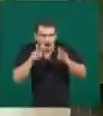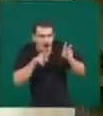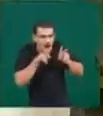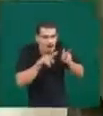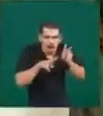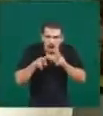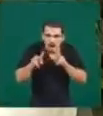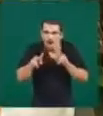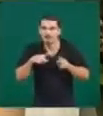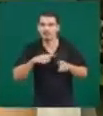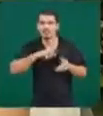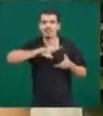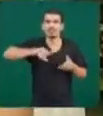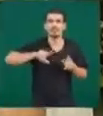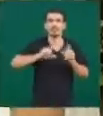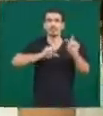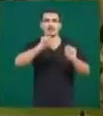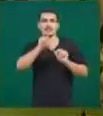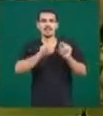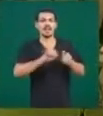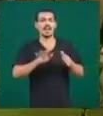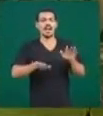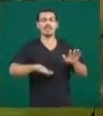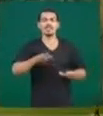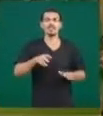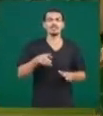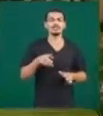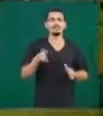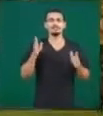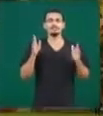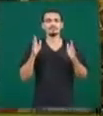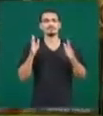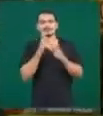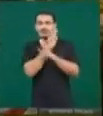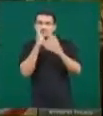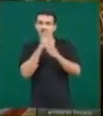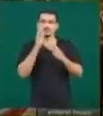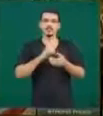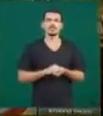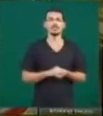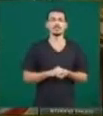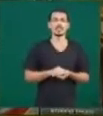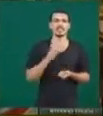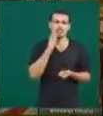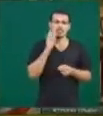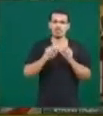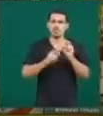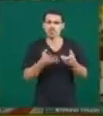opções que tem gente que fica até perdido. E você já sabe o que você quer ganhar de Dia das Crianças?